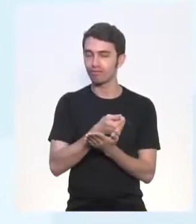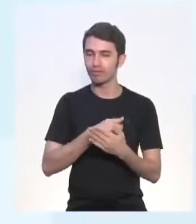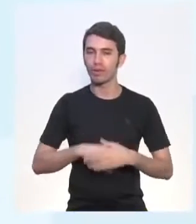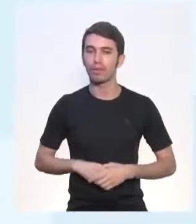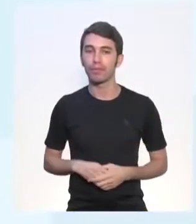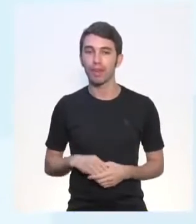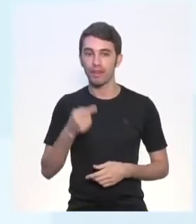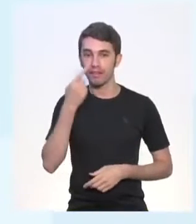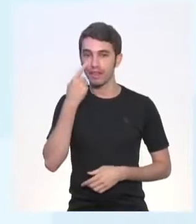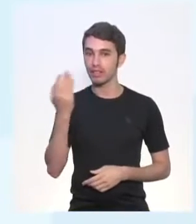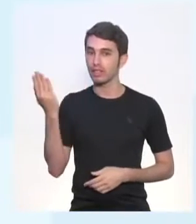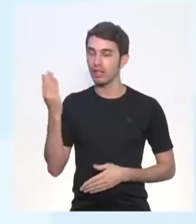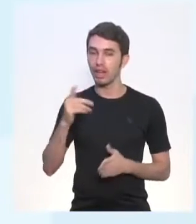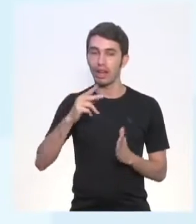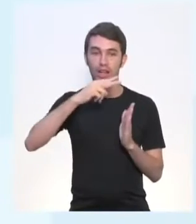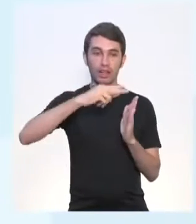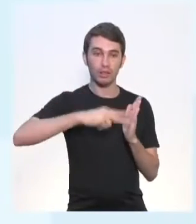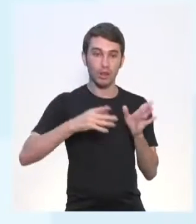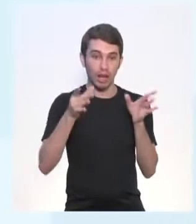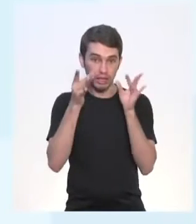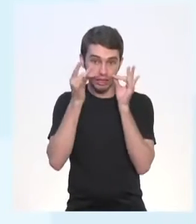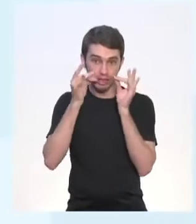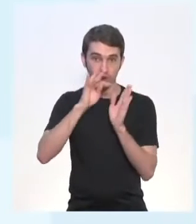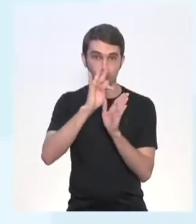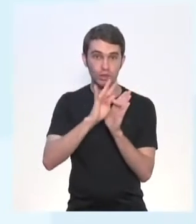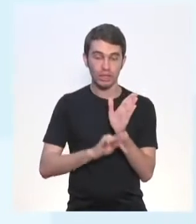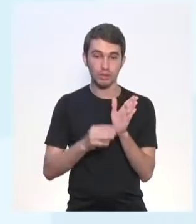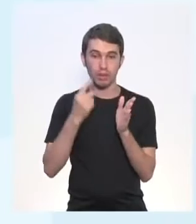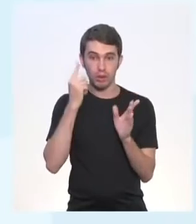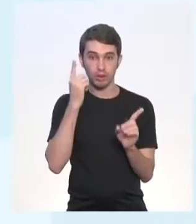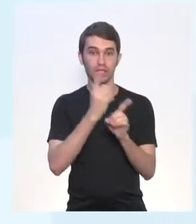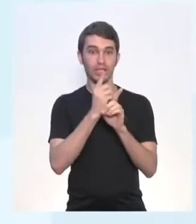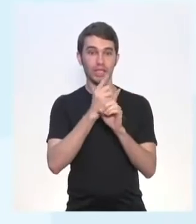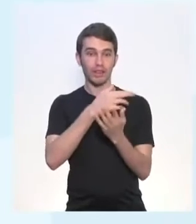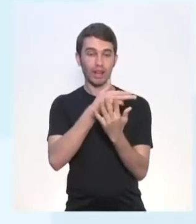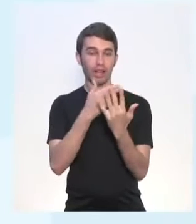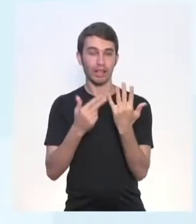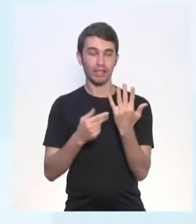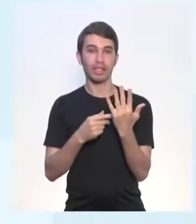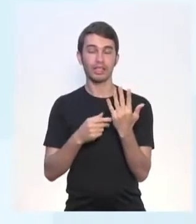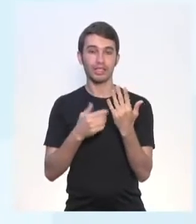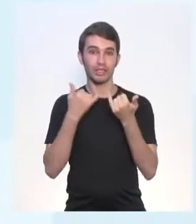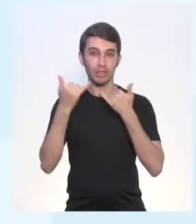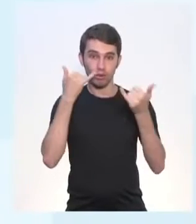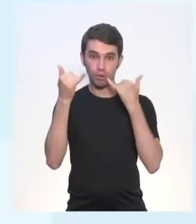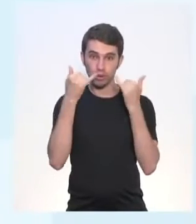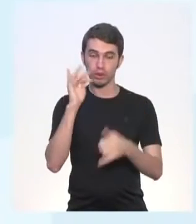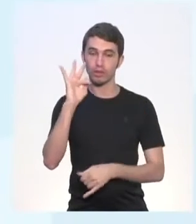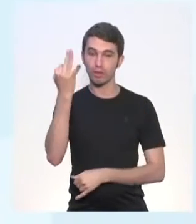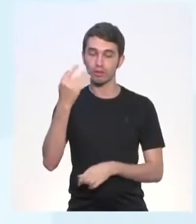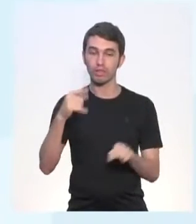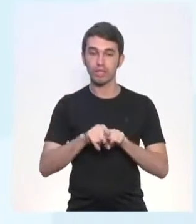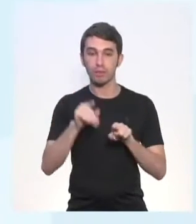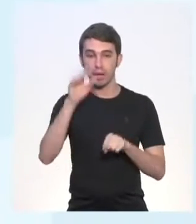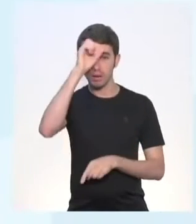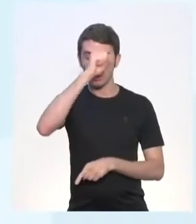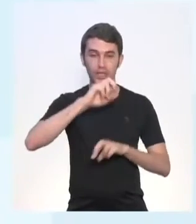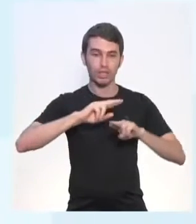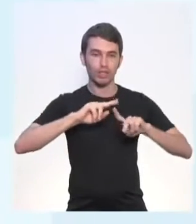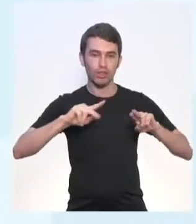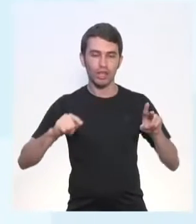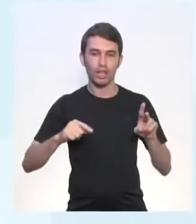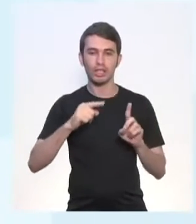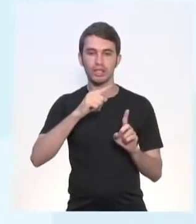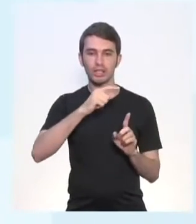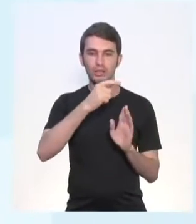é leitura atenta dos textos para identificar características de informações falsas. Aprender as diferentes formas de se